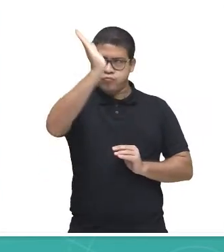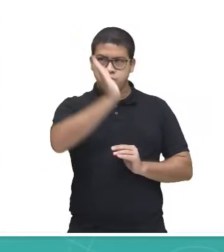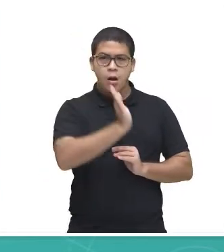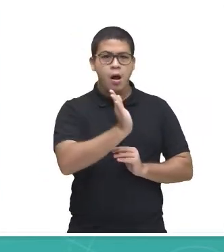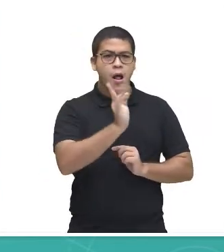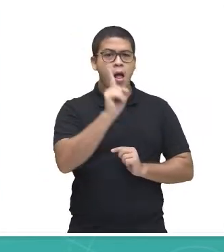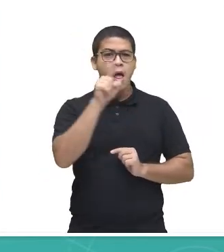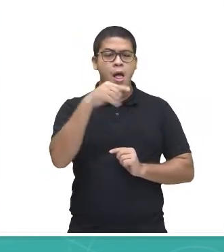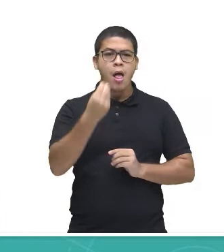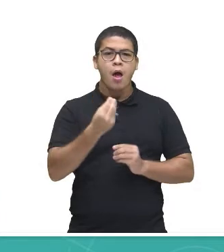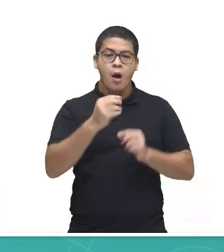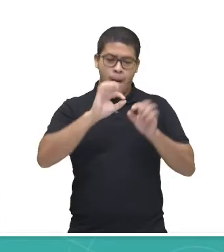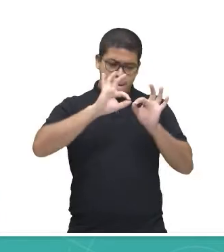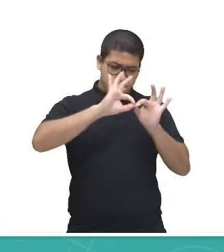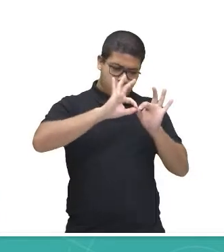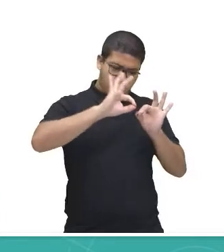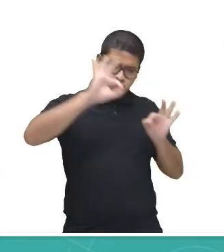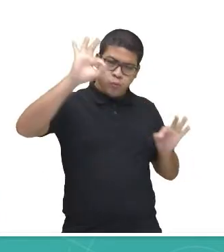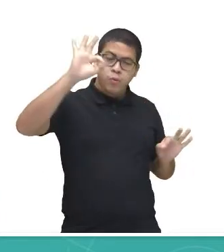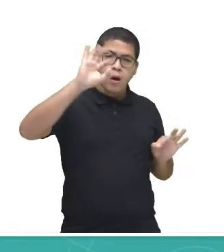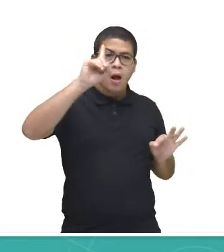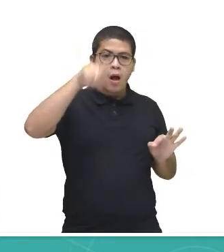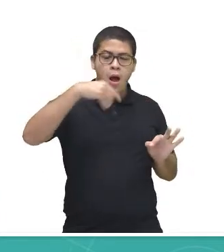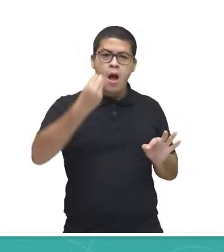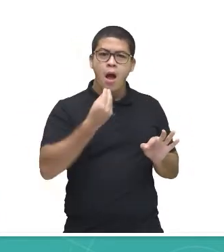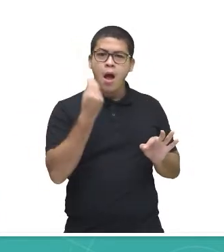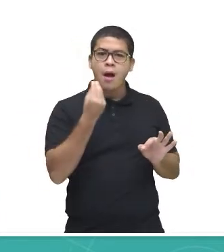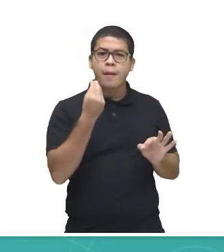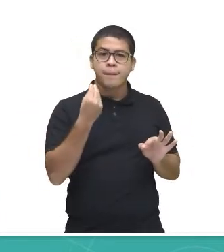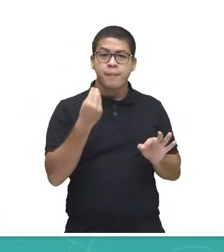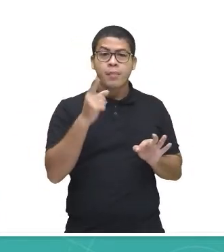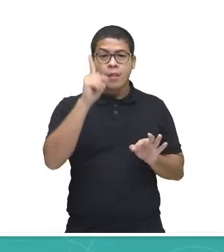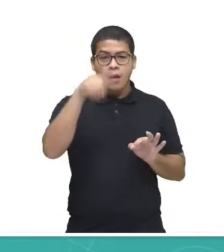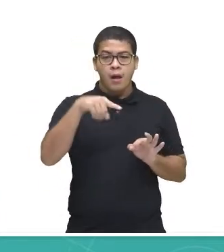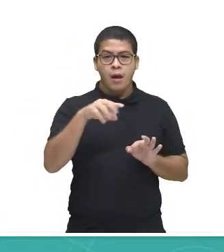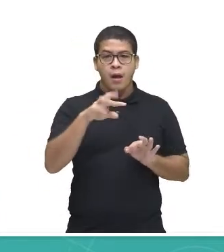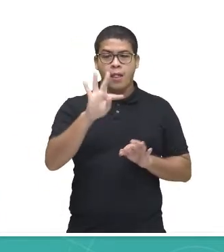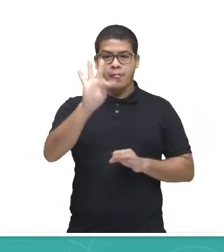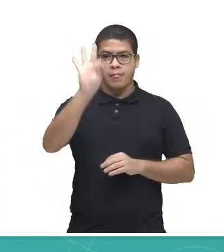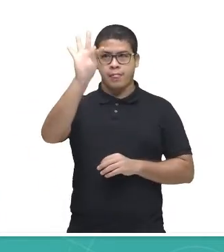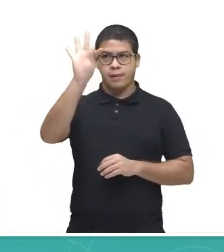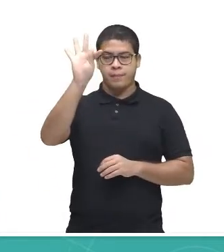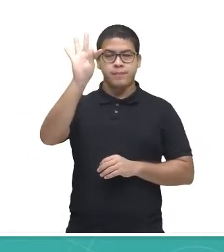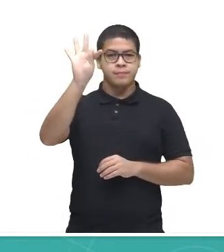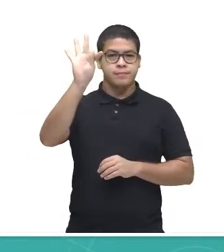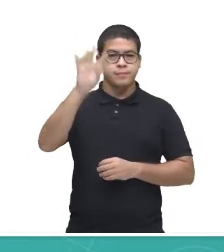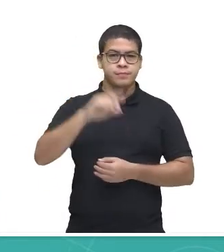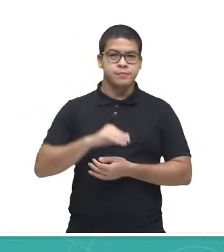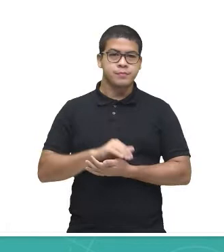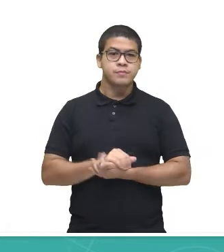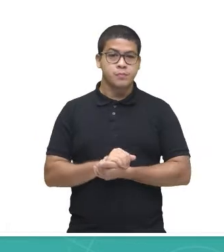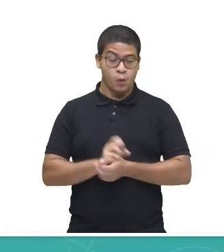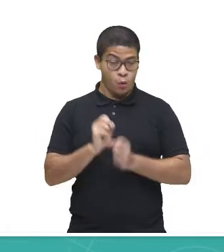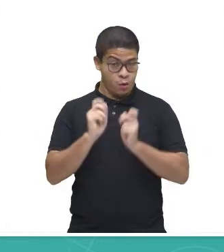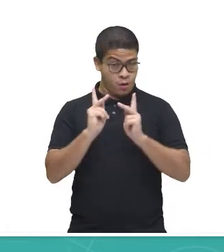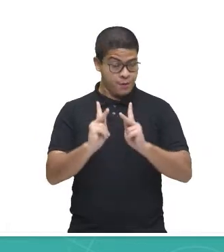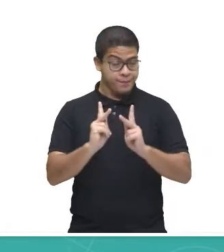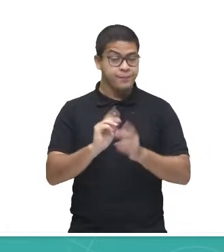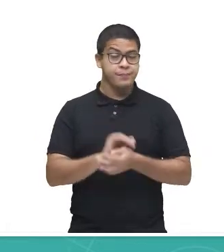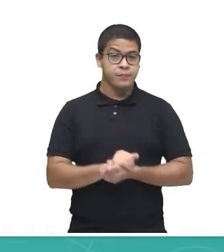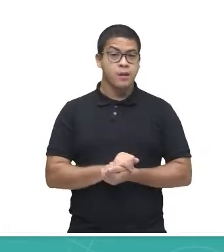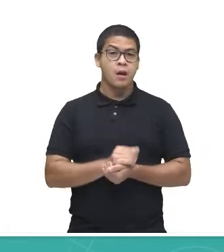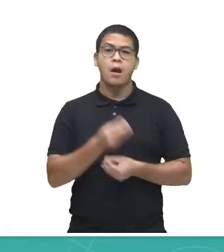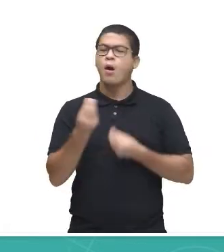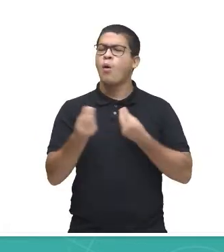duas paralelas. E a transversal, eu vou chamá-la aqui de reta T. Belezinha? O que